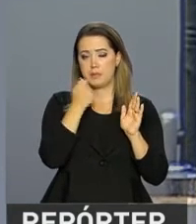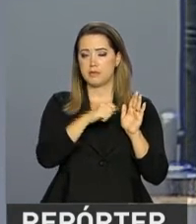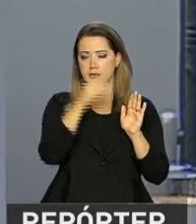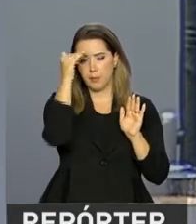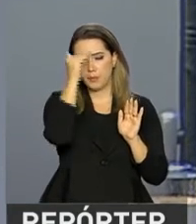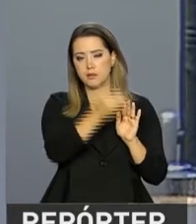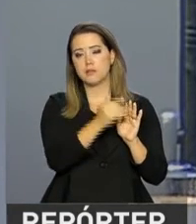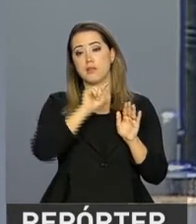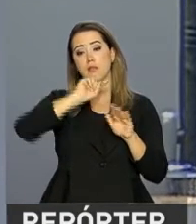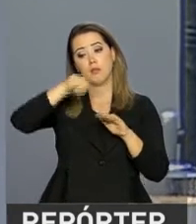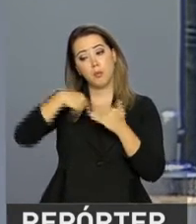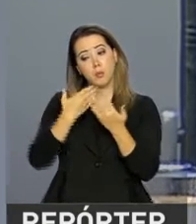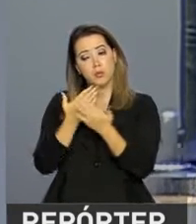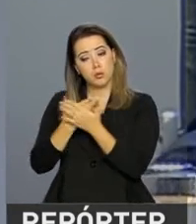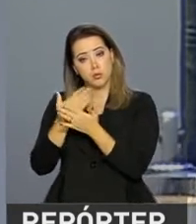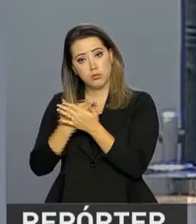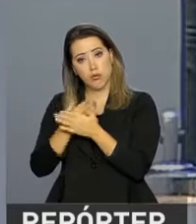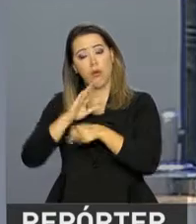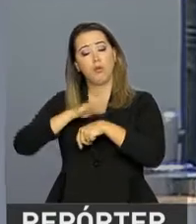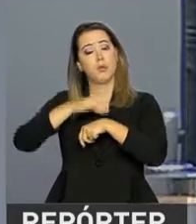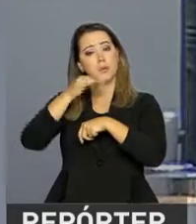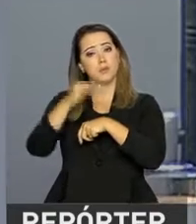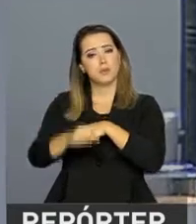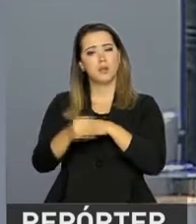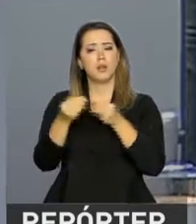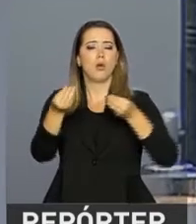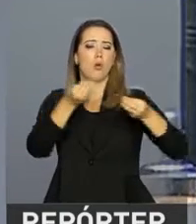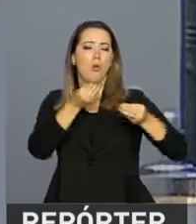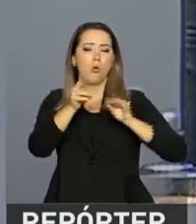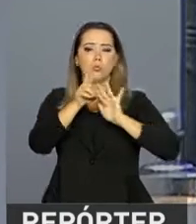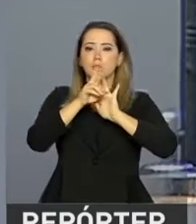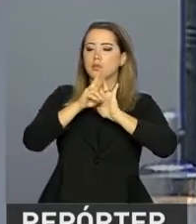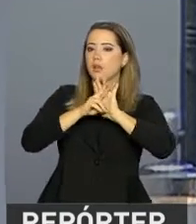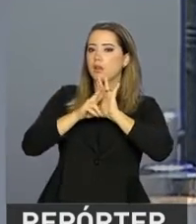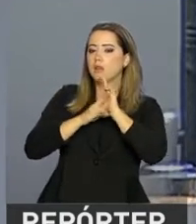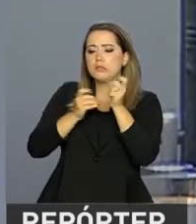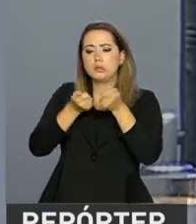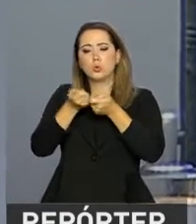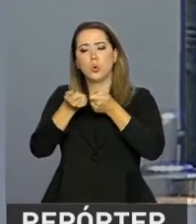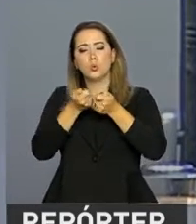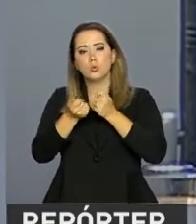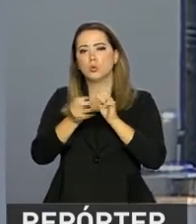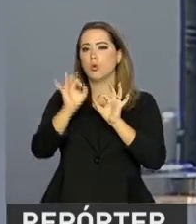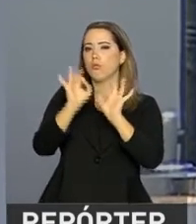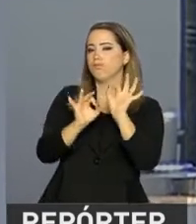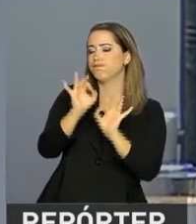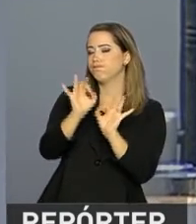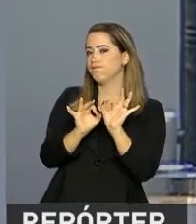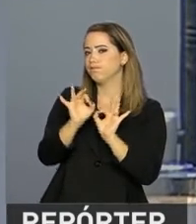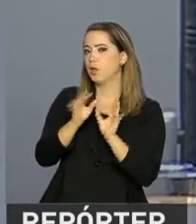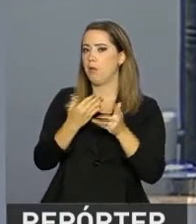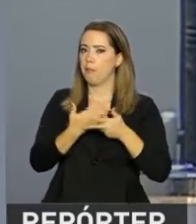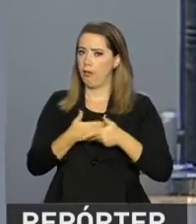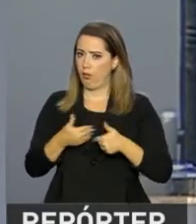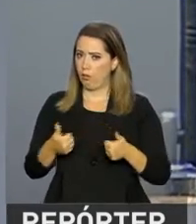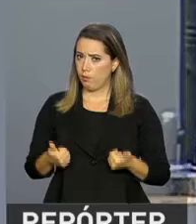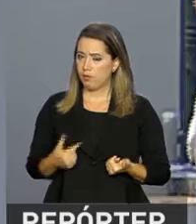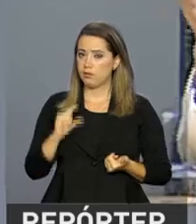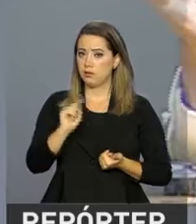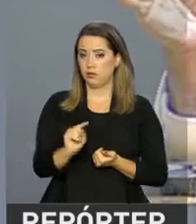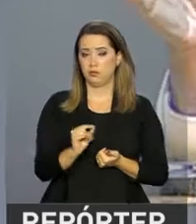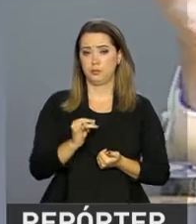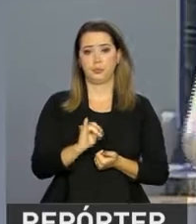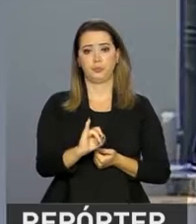zerão regras de auto ajustamento em